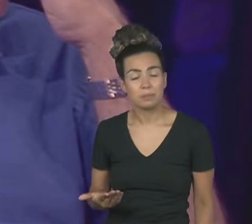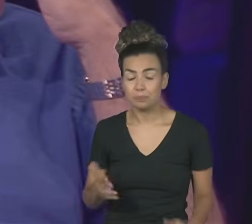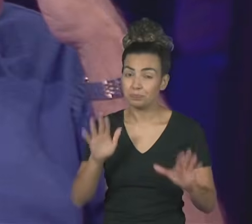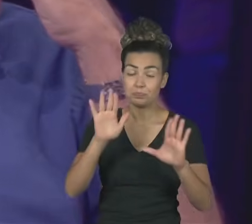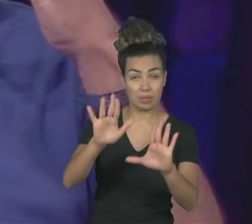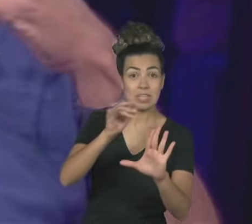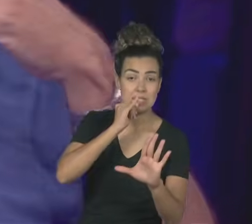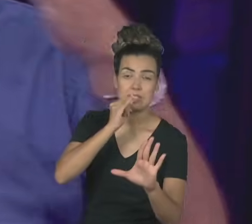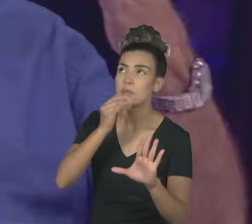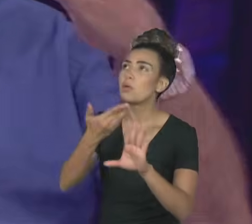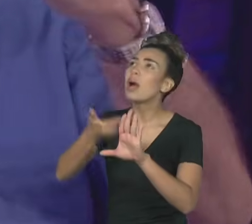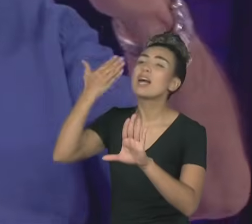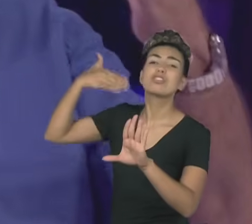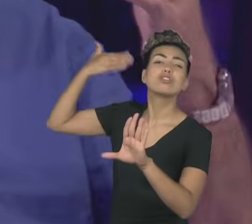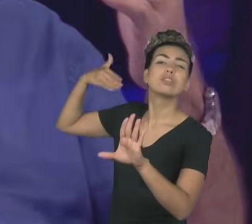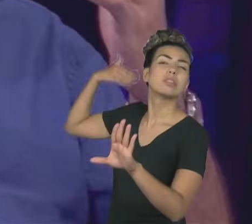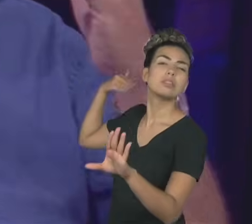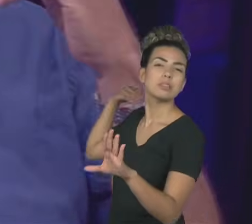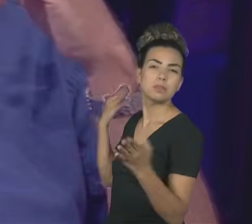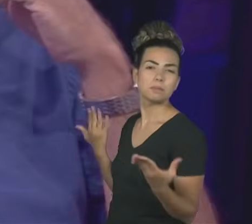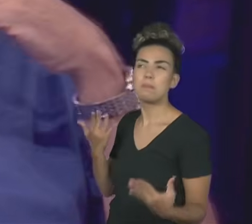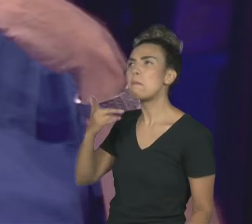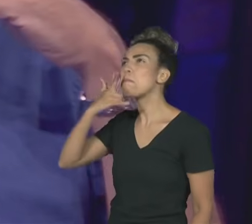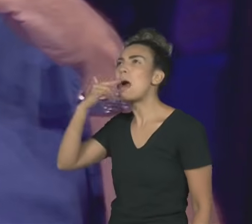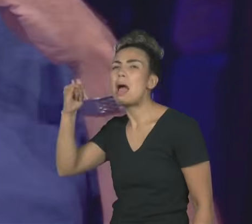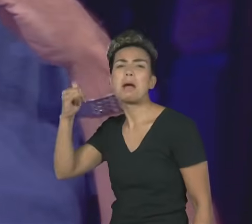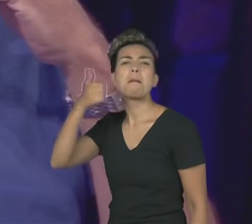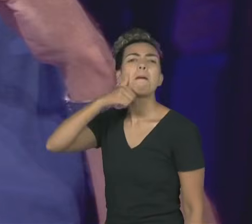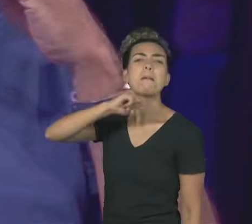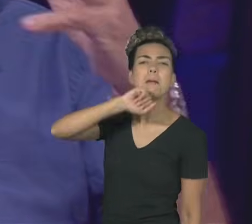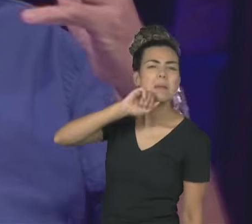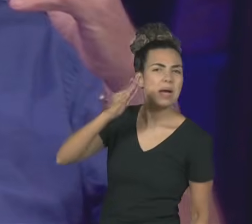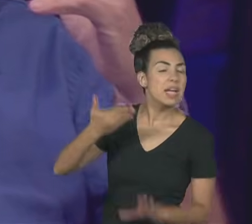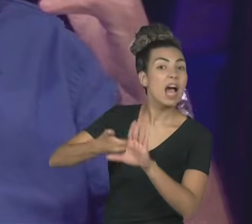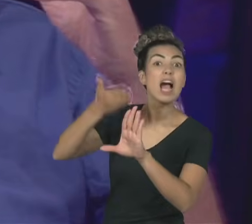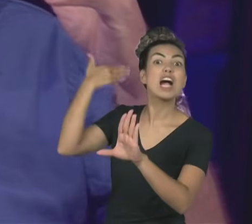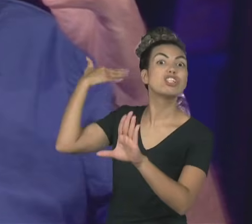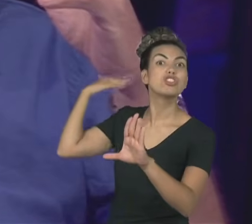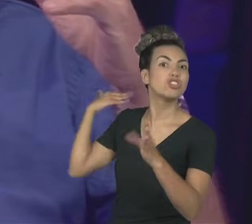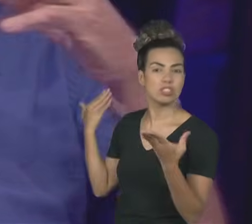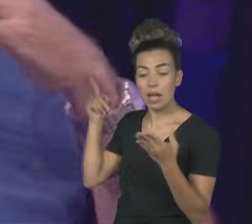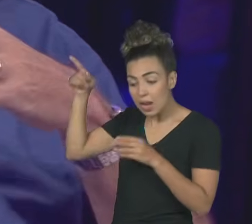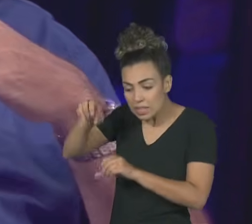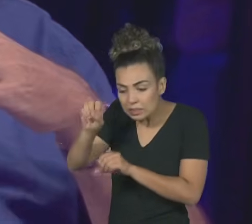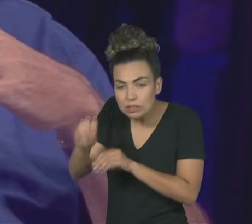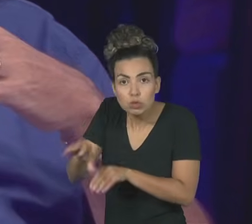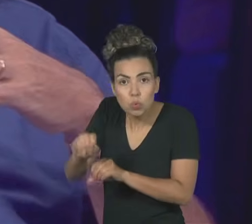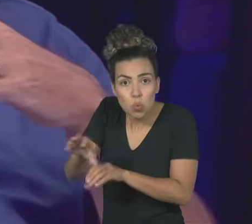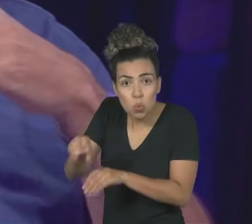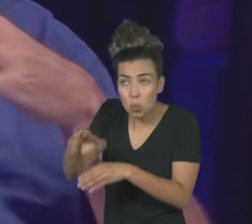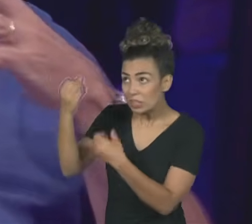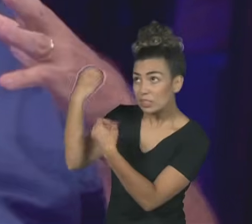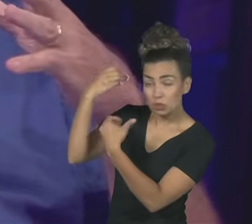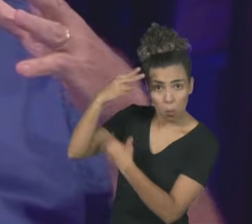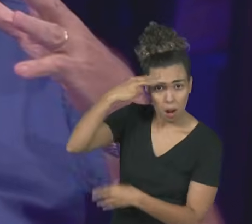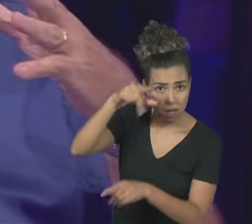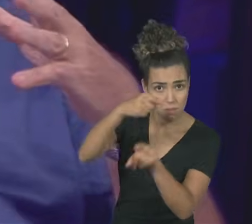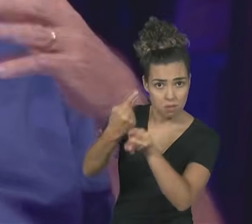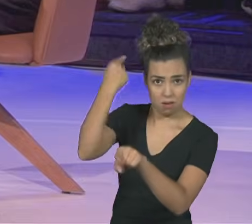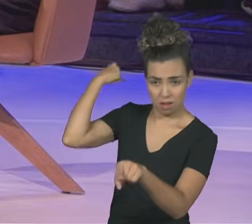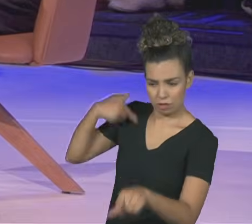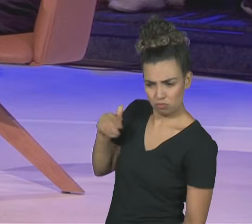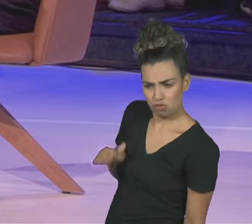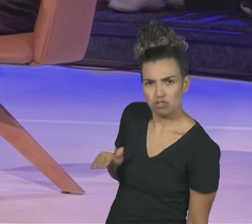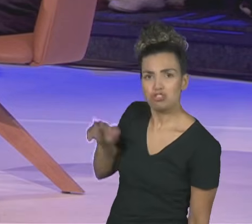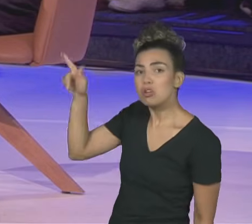que seu pai, sua mãe, sua figura cuidadora fez de mais interessante quanto a amar você?